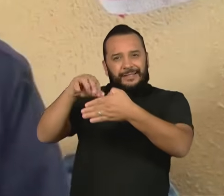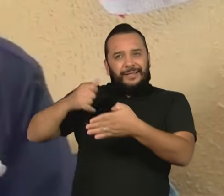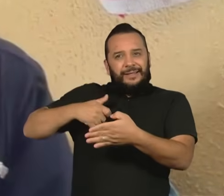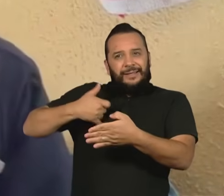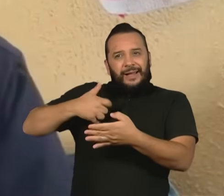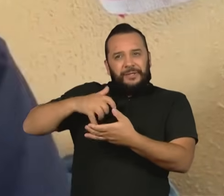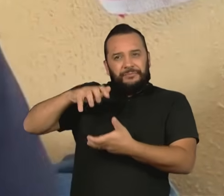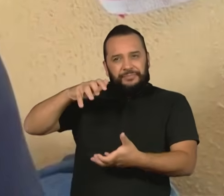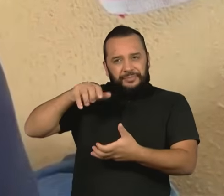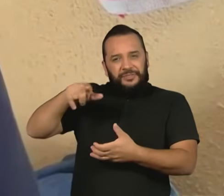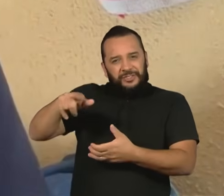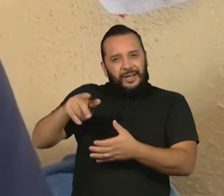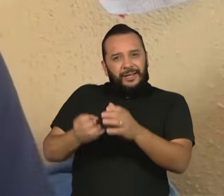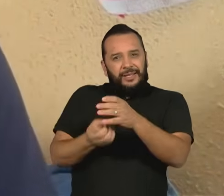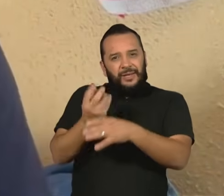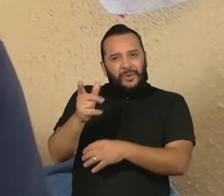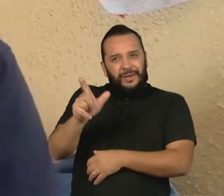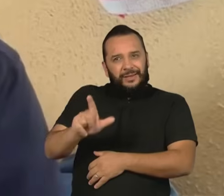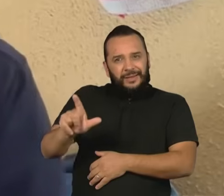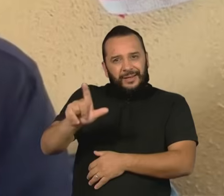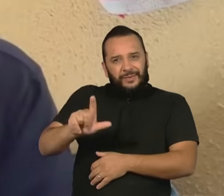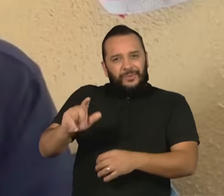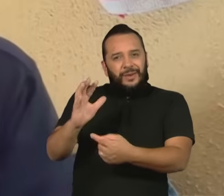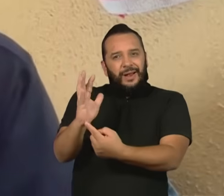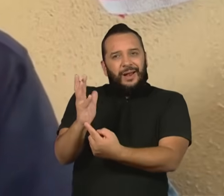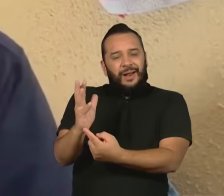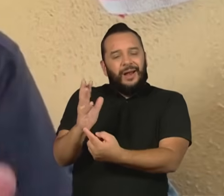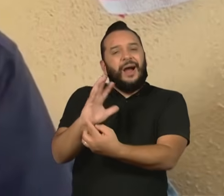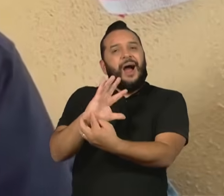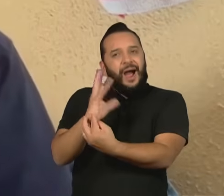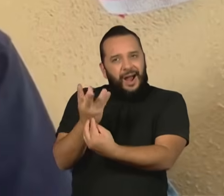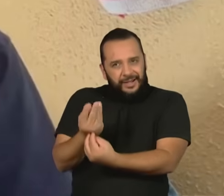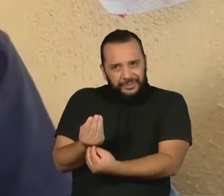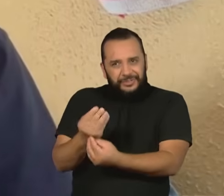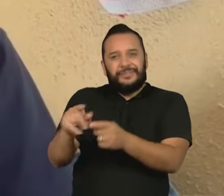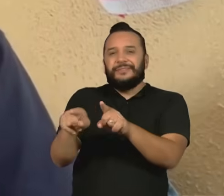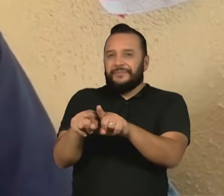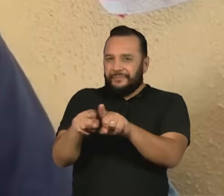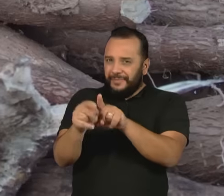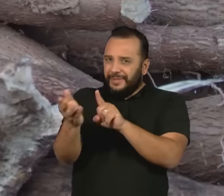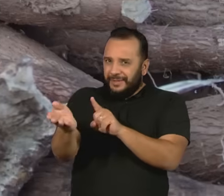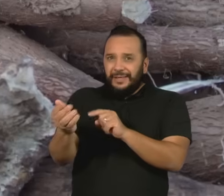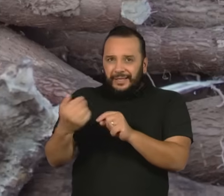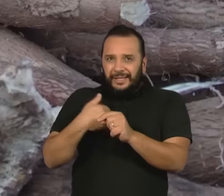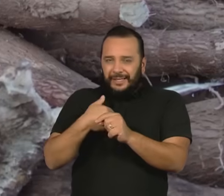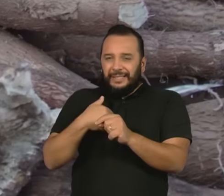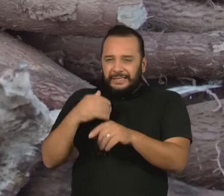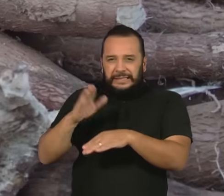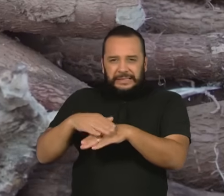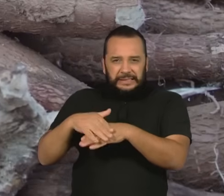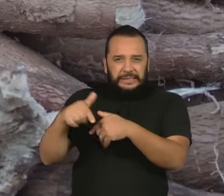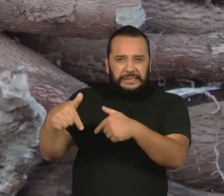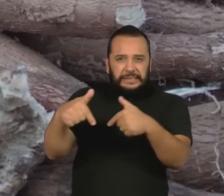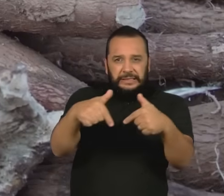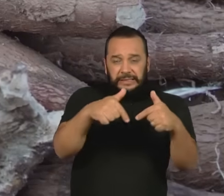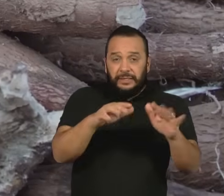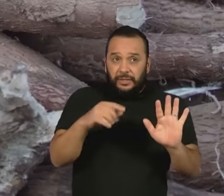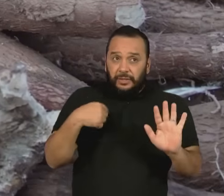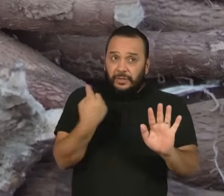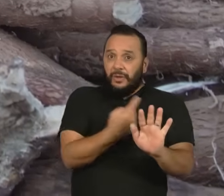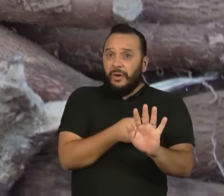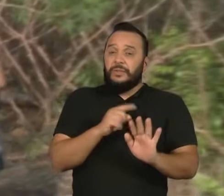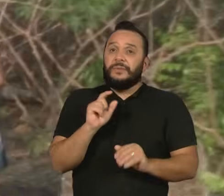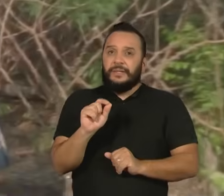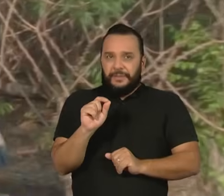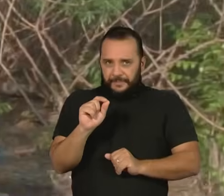na literatura, tanto na arte, e tanto na politicamente mesmo. Acho que a gente conseguiu trazer